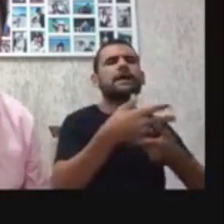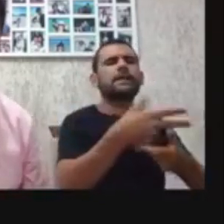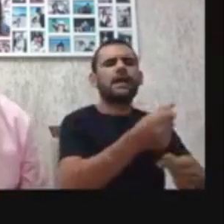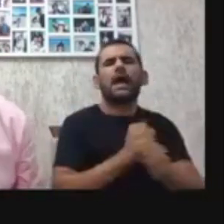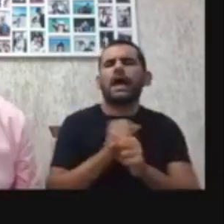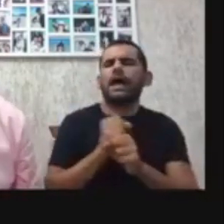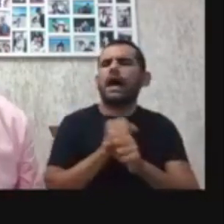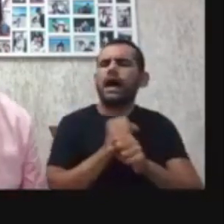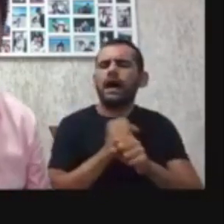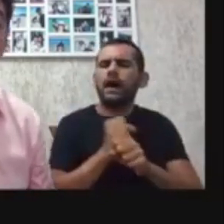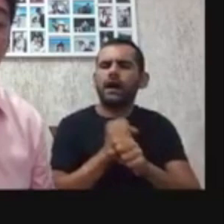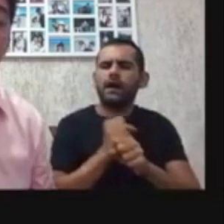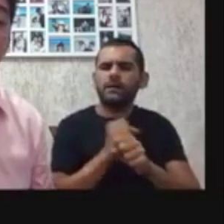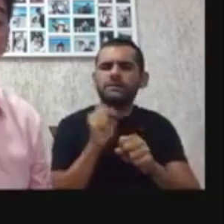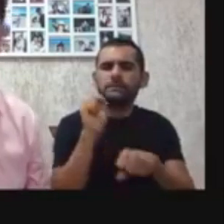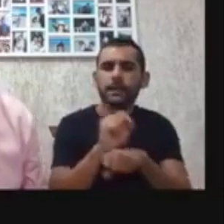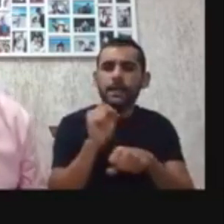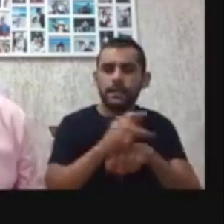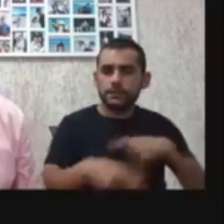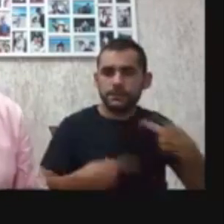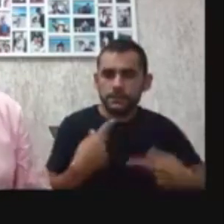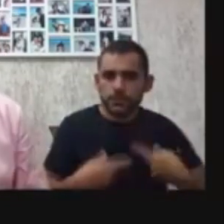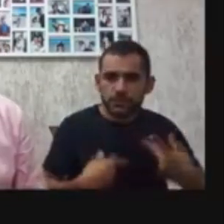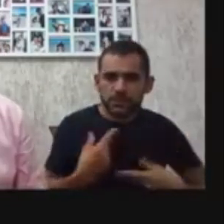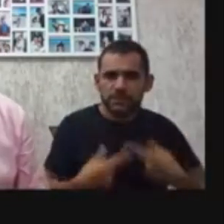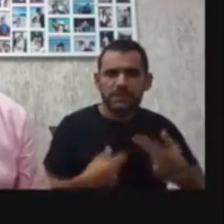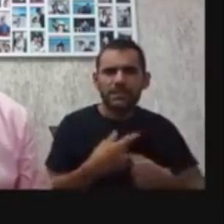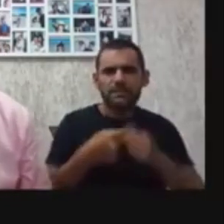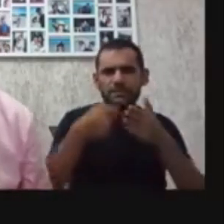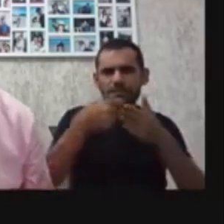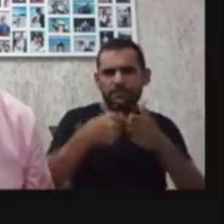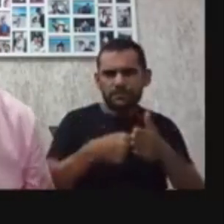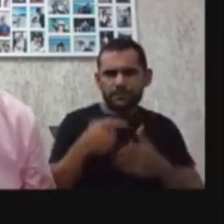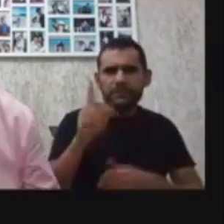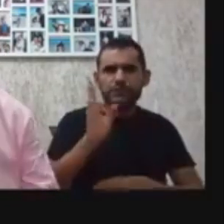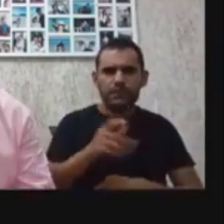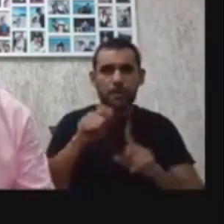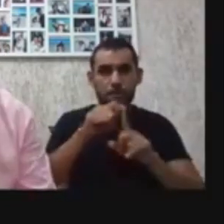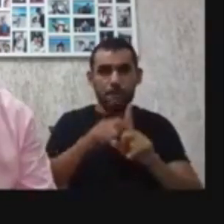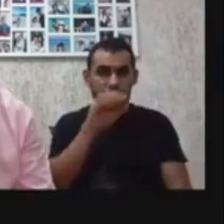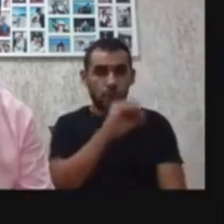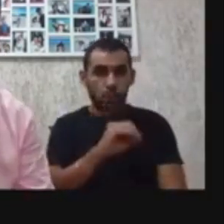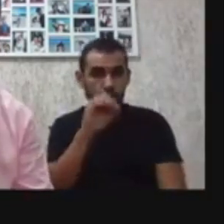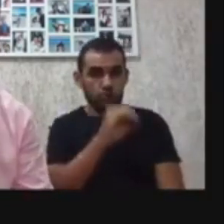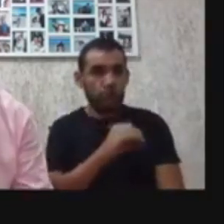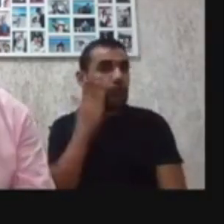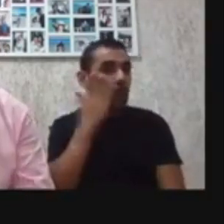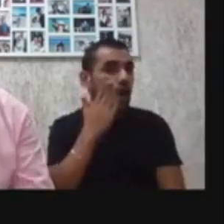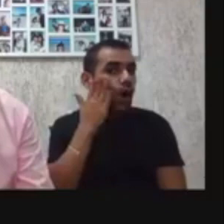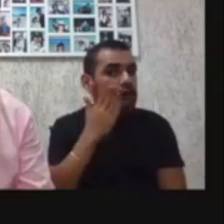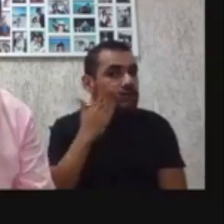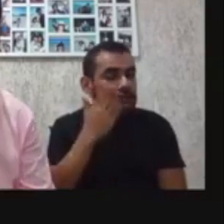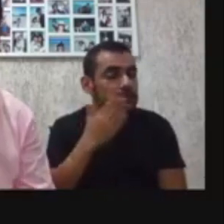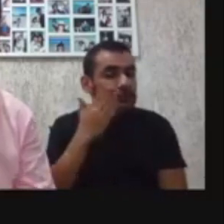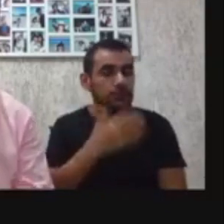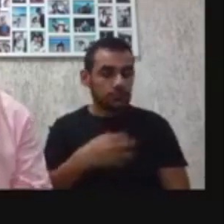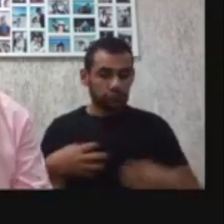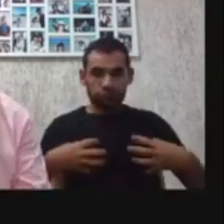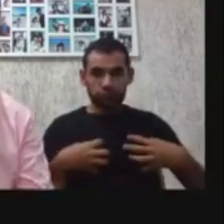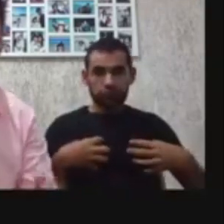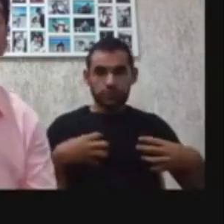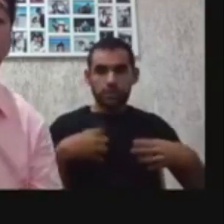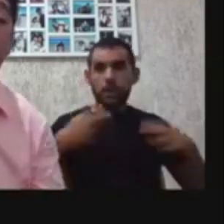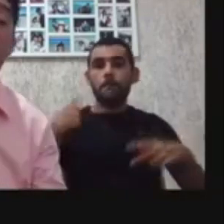esperando cirurgia, há meses, anos esperando um exame. Nós estamos no Outubro Rosa, qual a política pública de prevenção